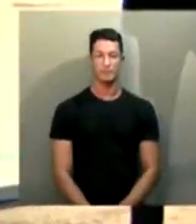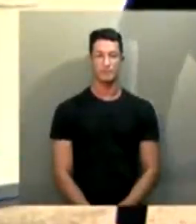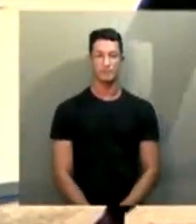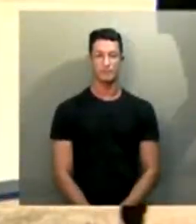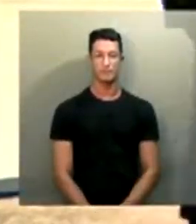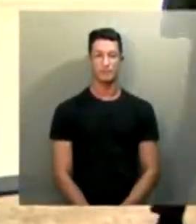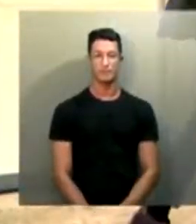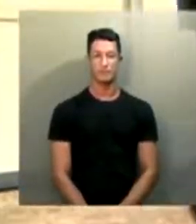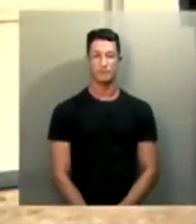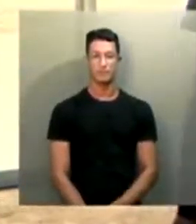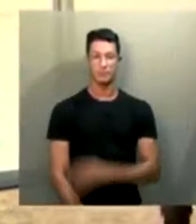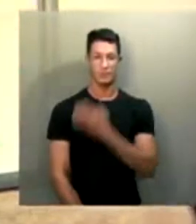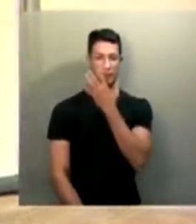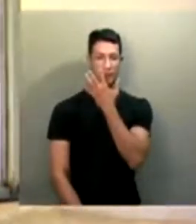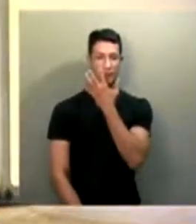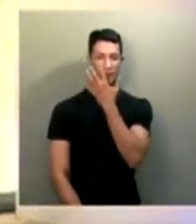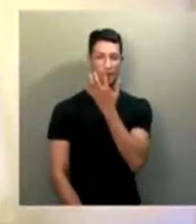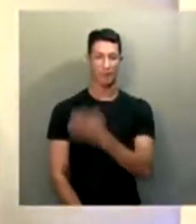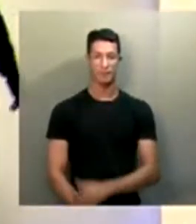Não pode uma fiscalização dessa.